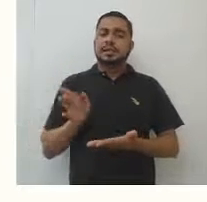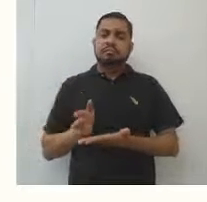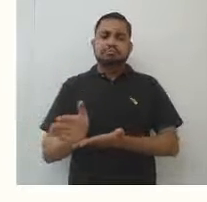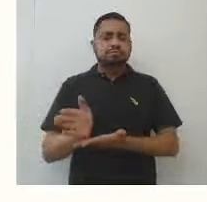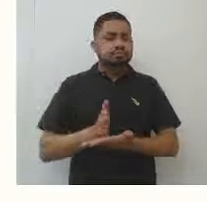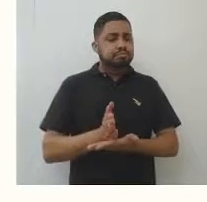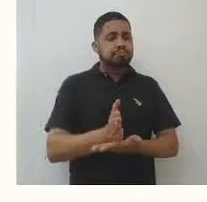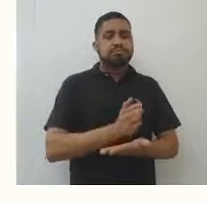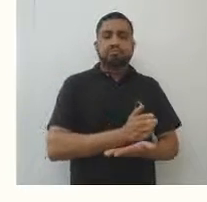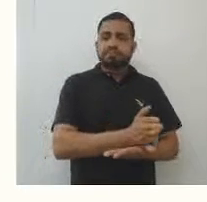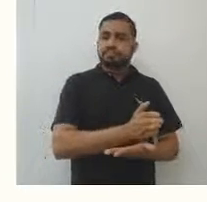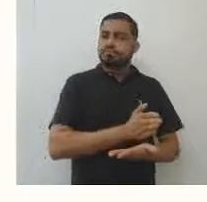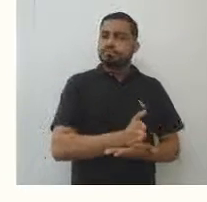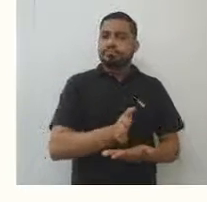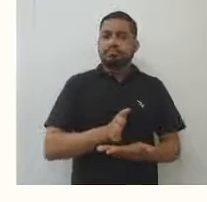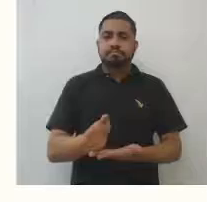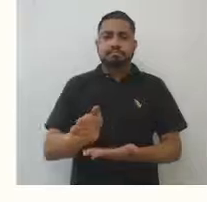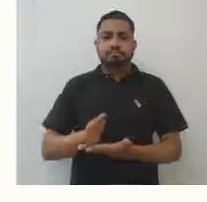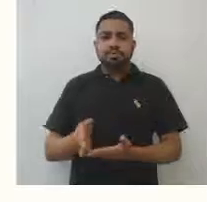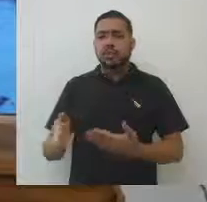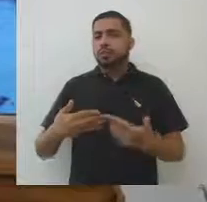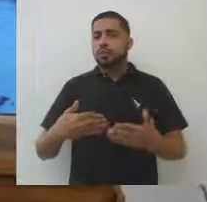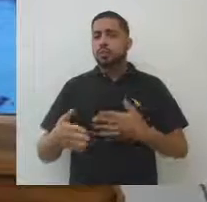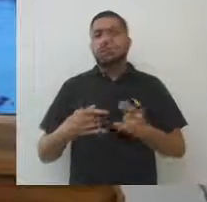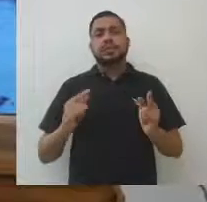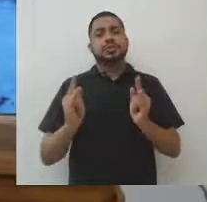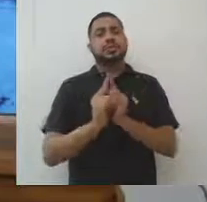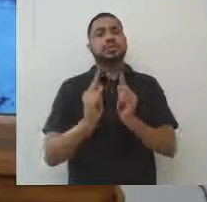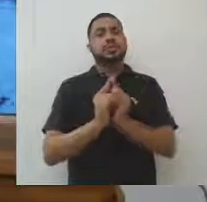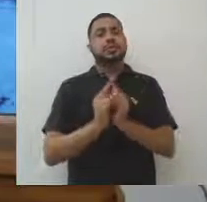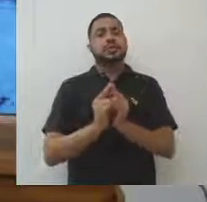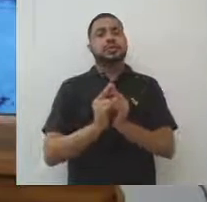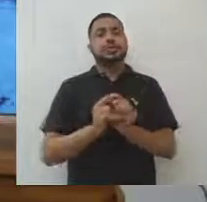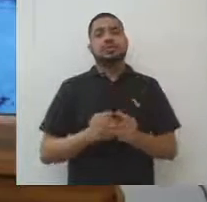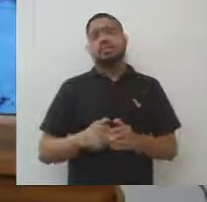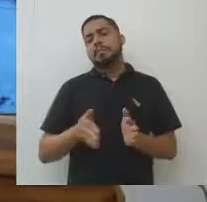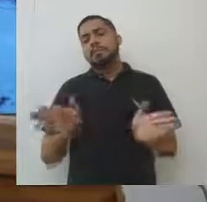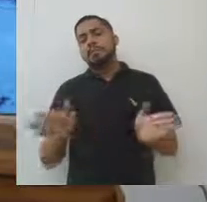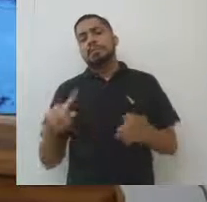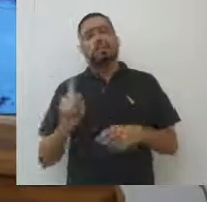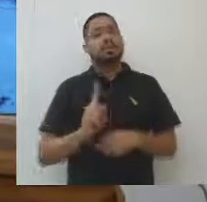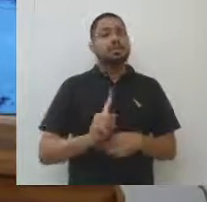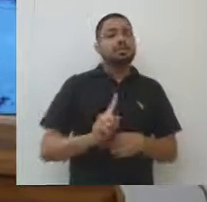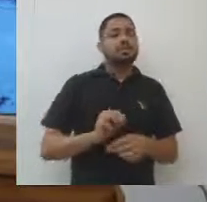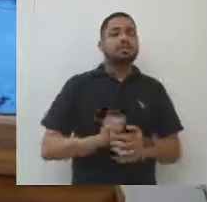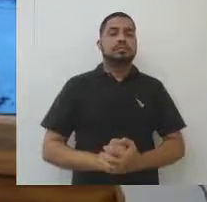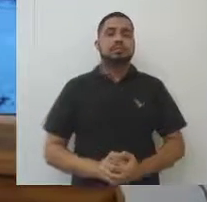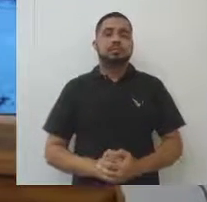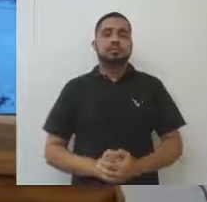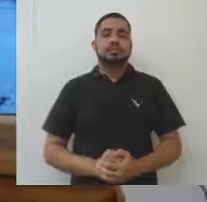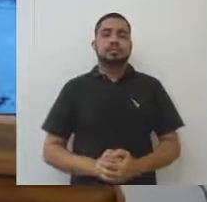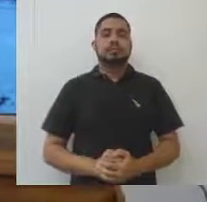que pode ser levado para qualquer instituição. Seja ela aberta ou não.